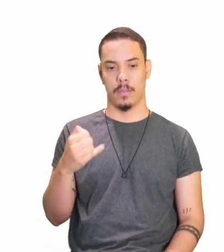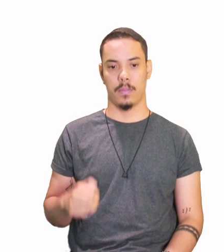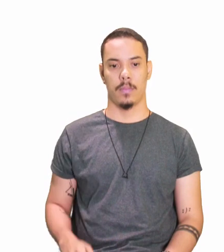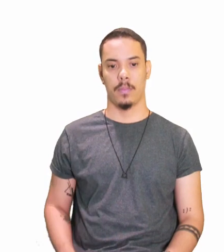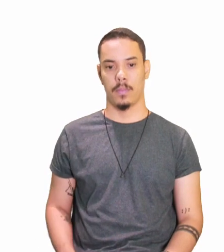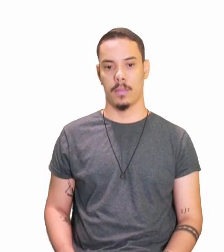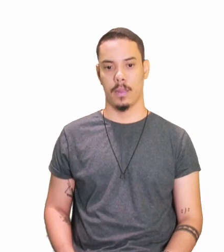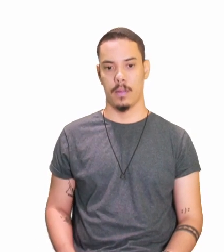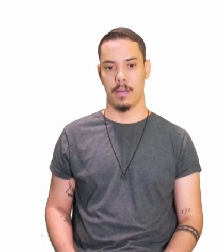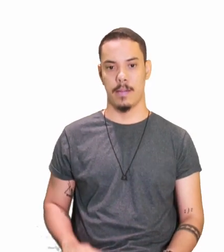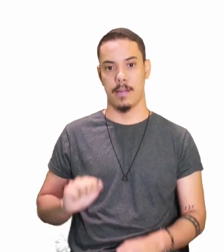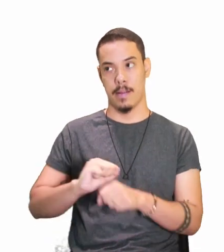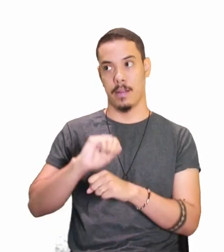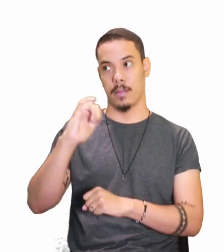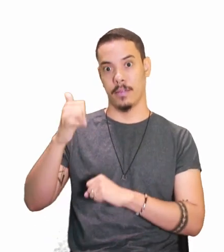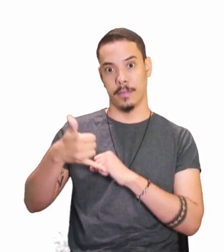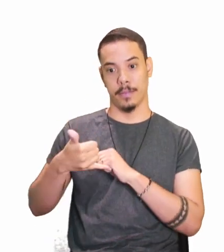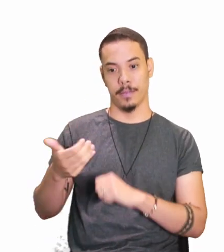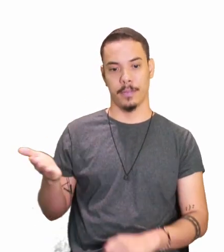os adjetivos,